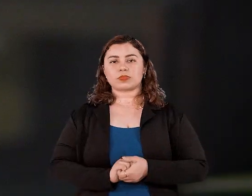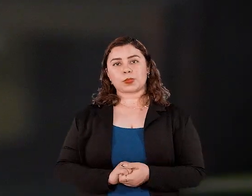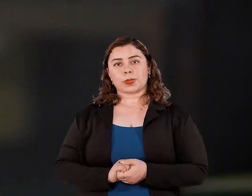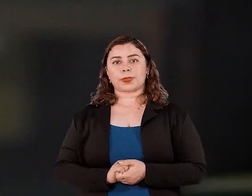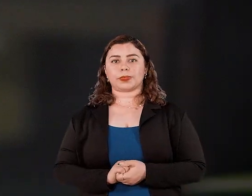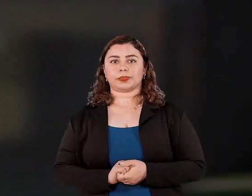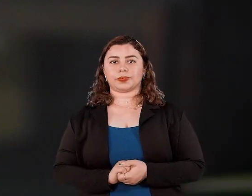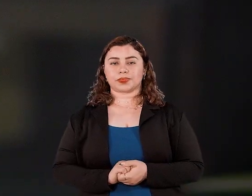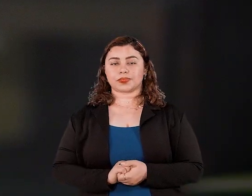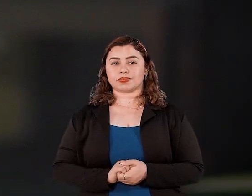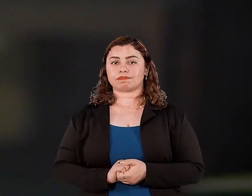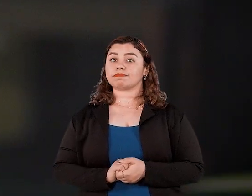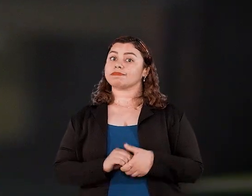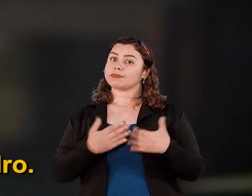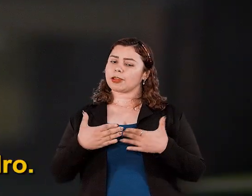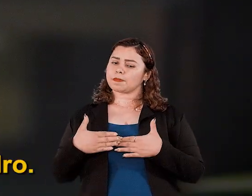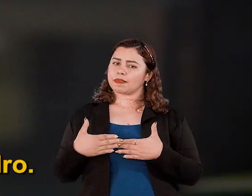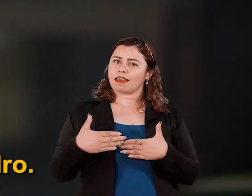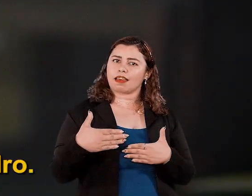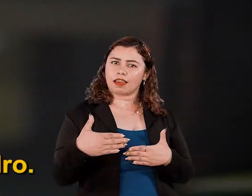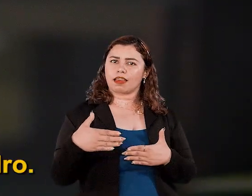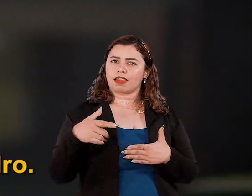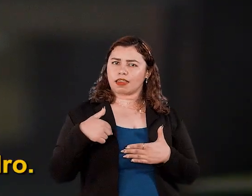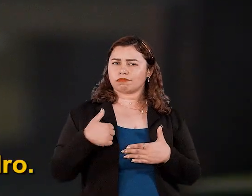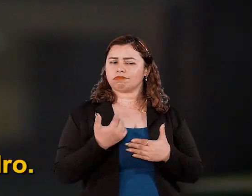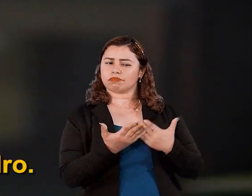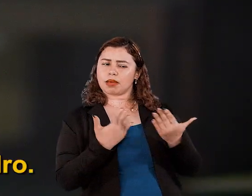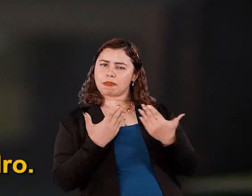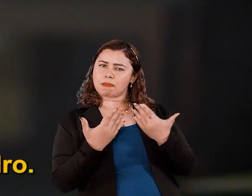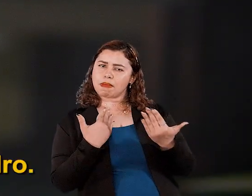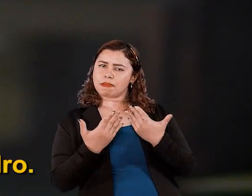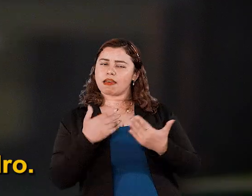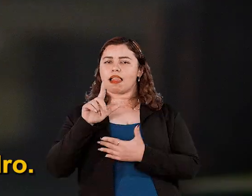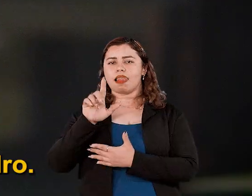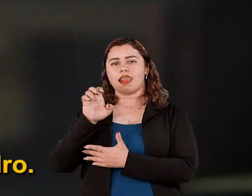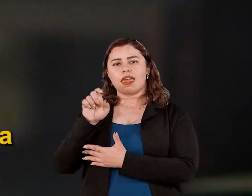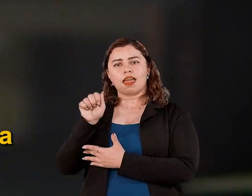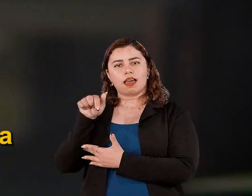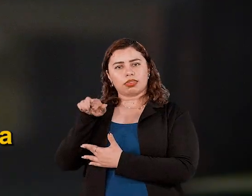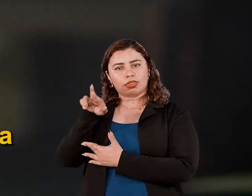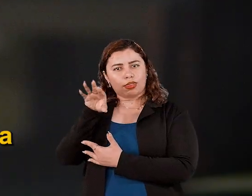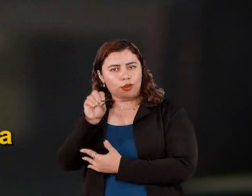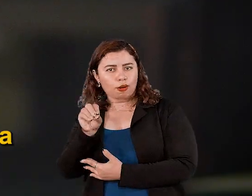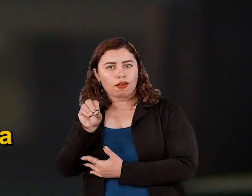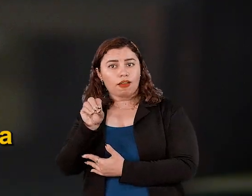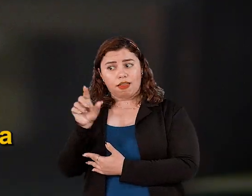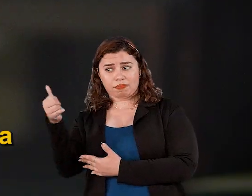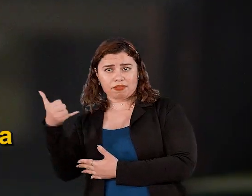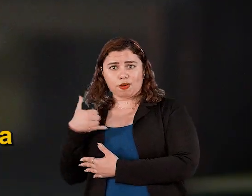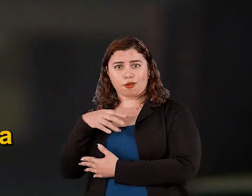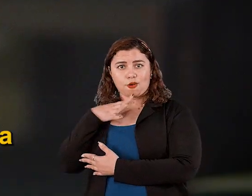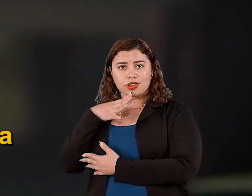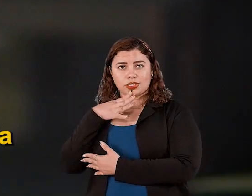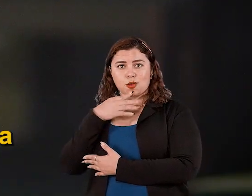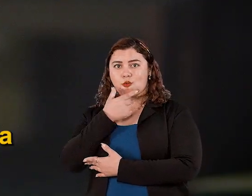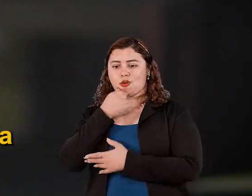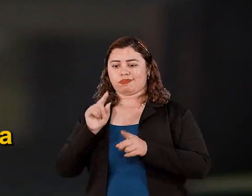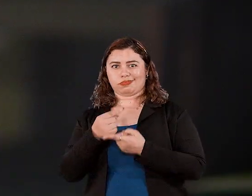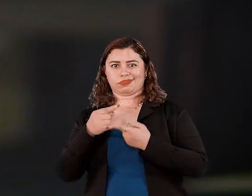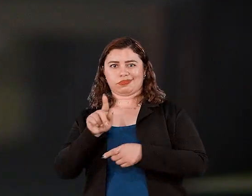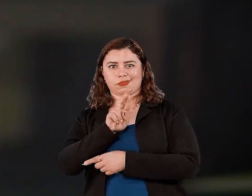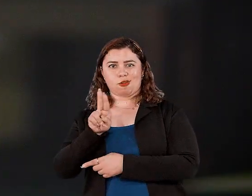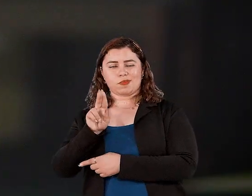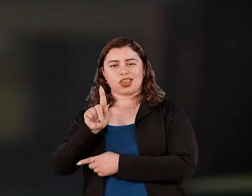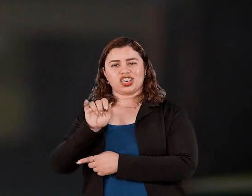canhão. A partir desse ponto, eu fui conversando com o Leandro. Leandro me disse que conhecia um músico chamado